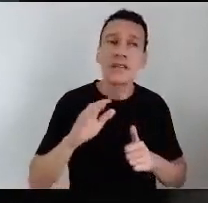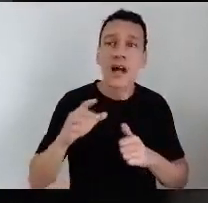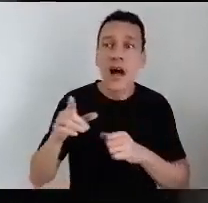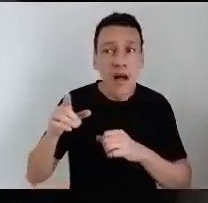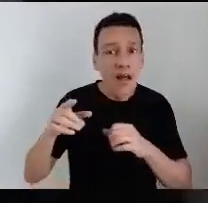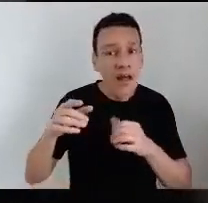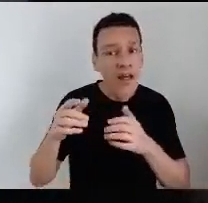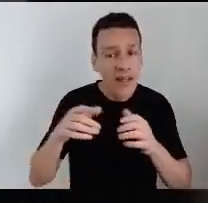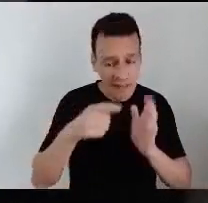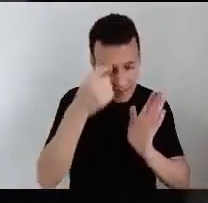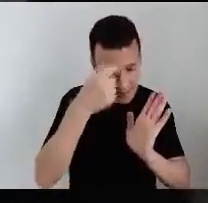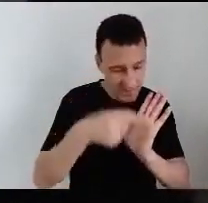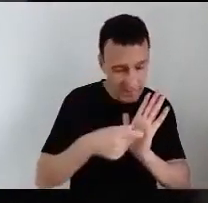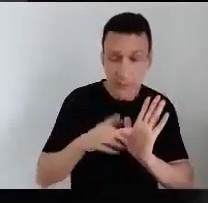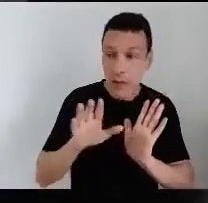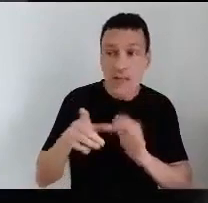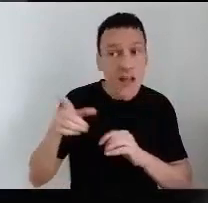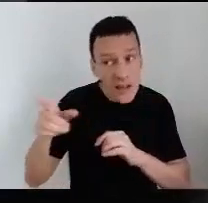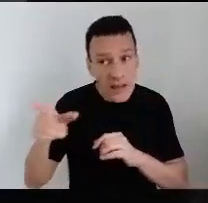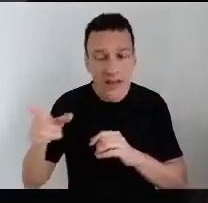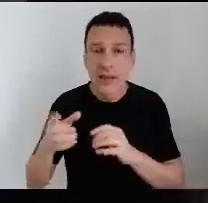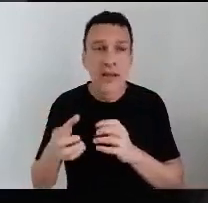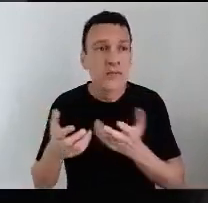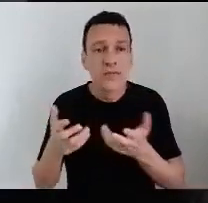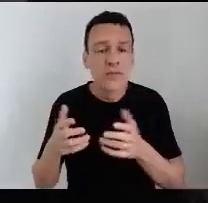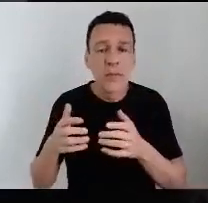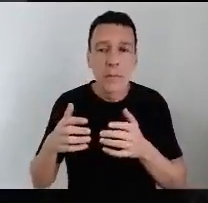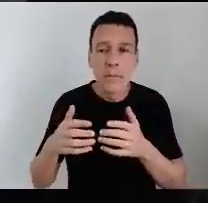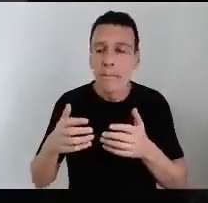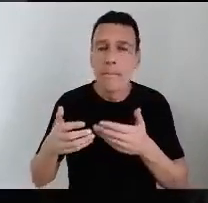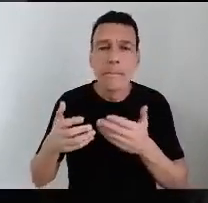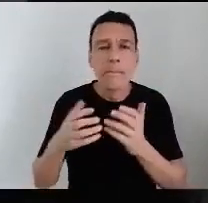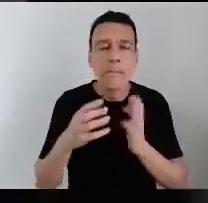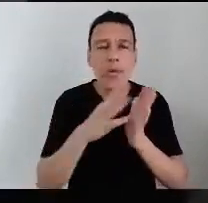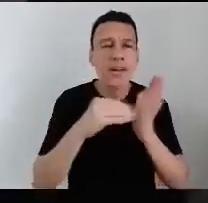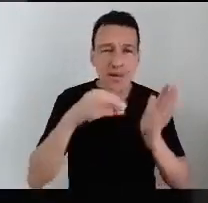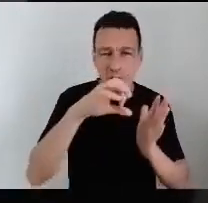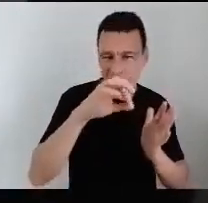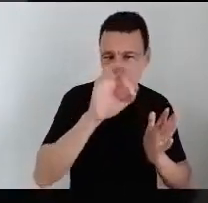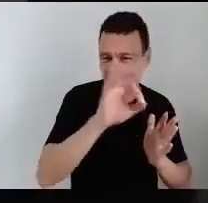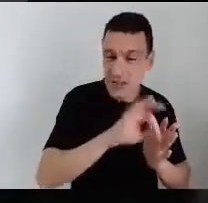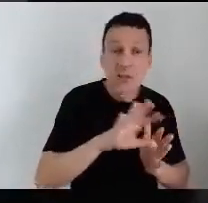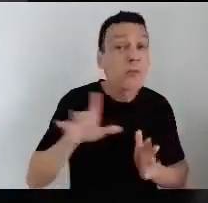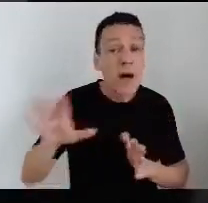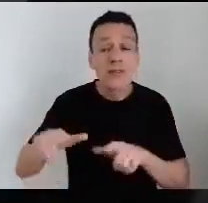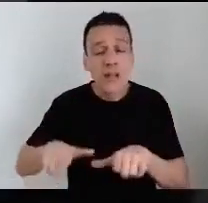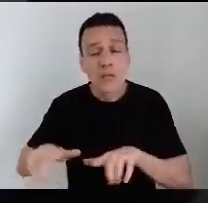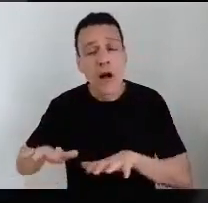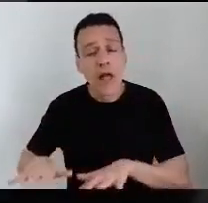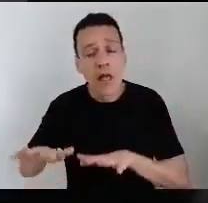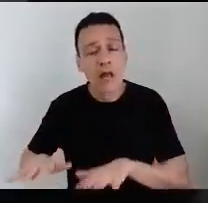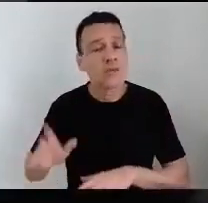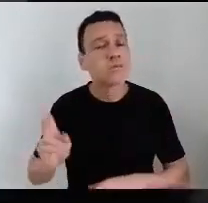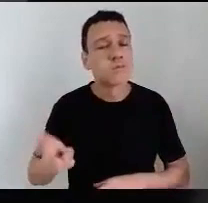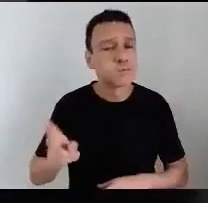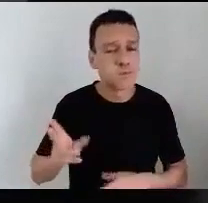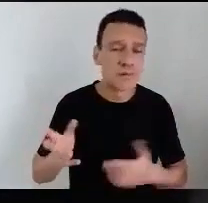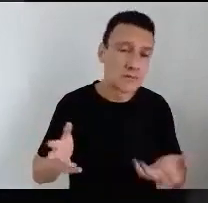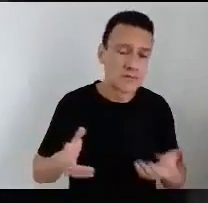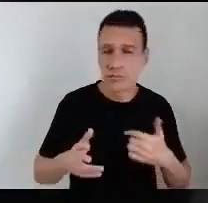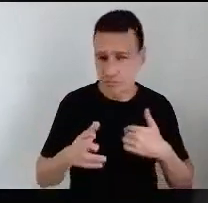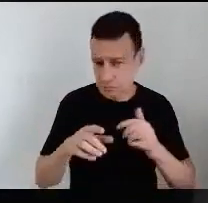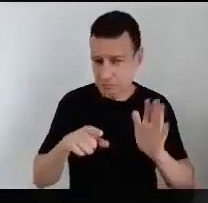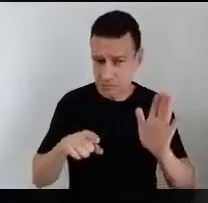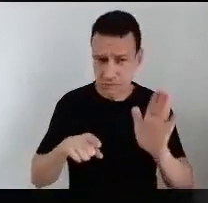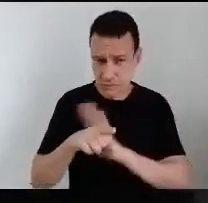de 99%, qualquer coisa assim, se não aumenta a produtividade. E então eu ia perguntar para você, que é dessa área, alguma ferramenta, alguma